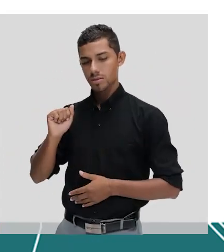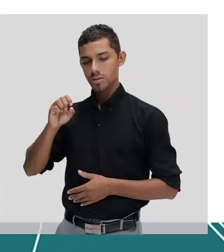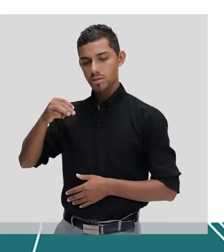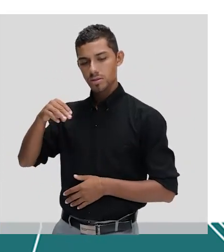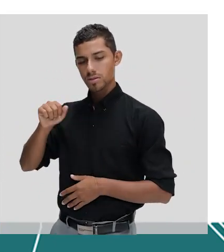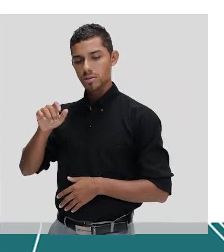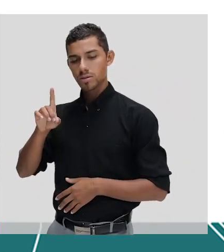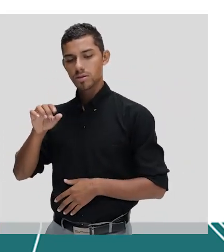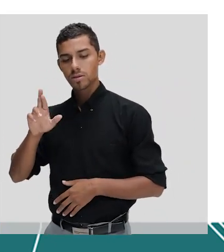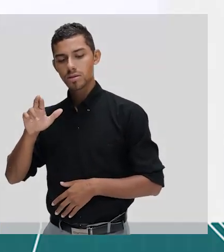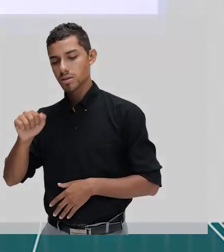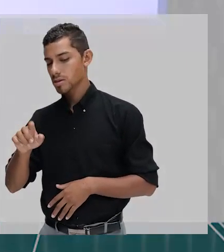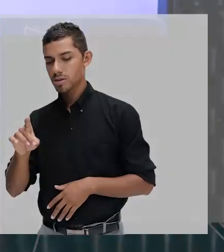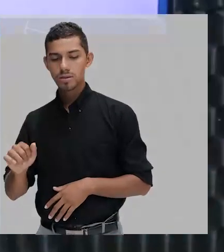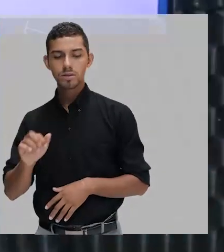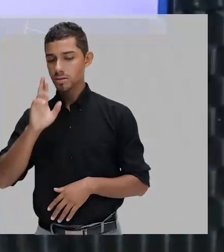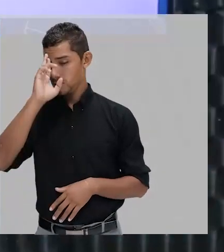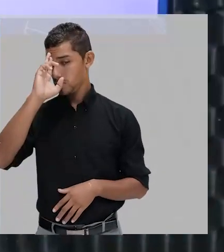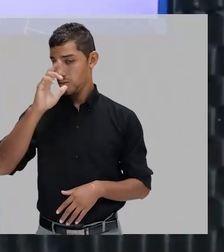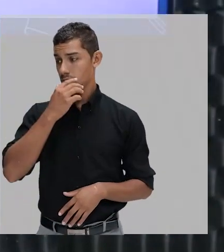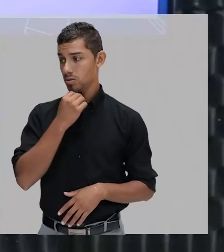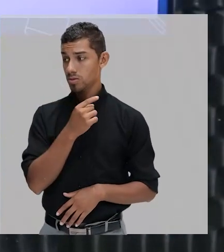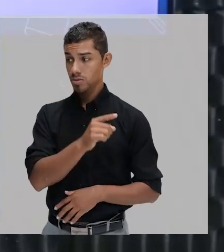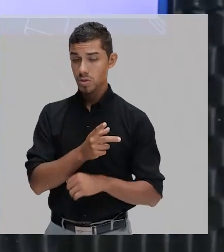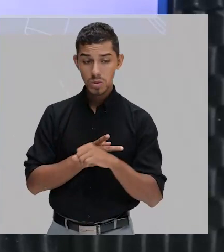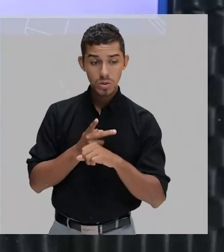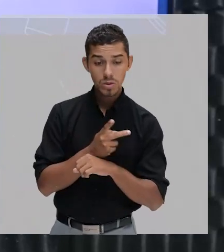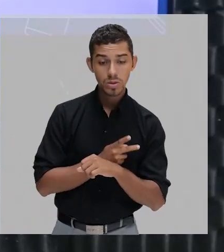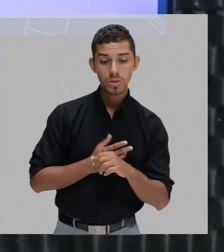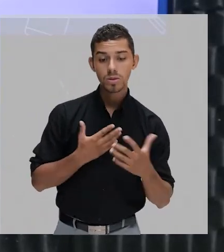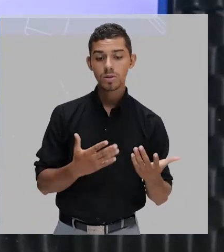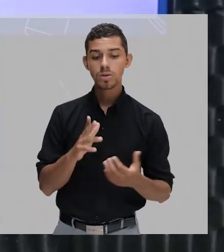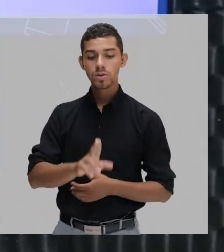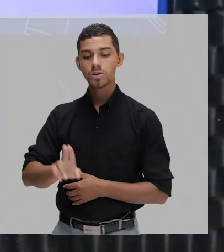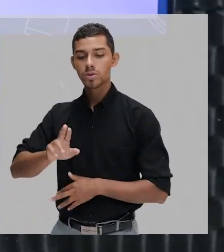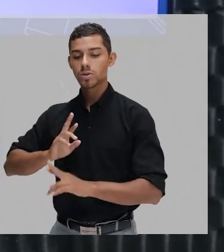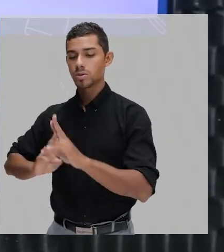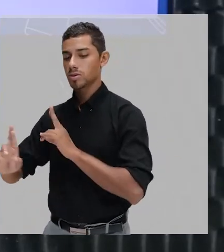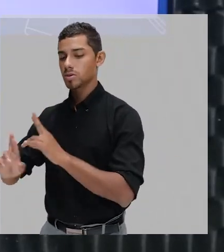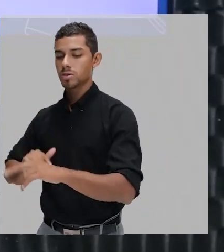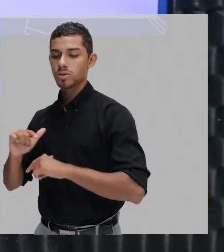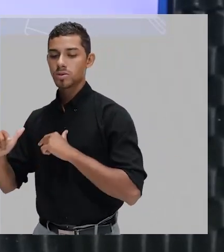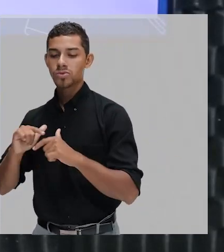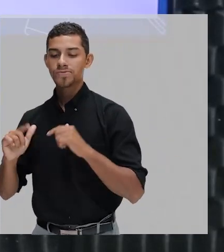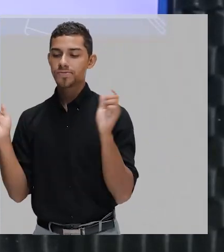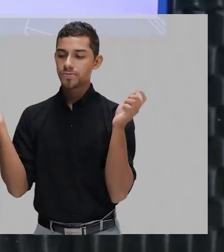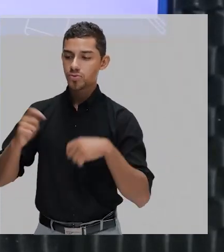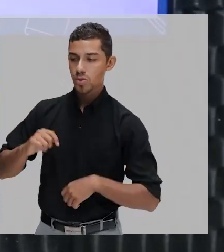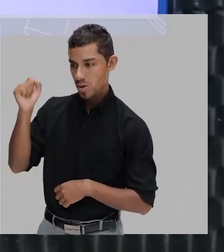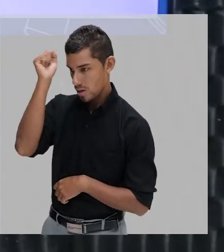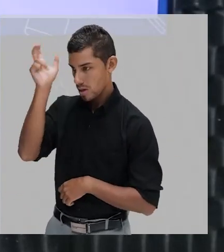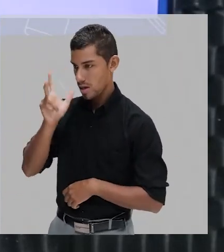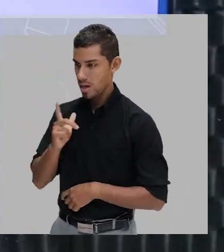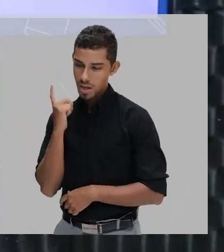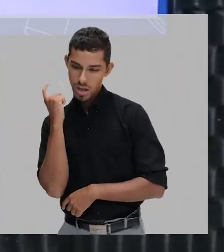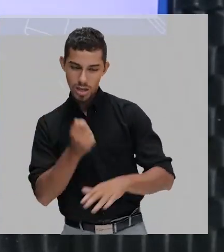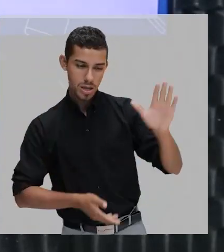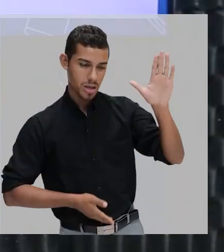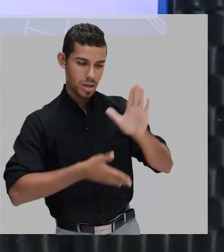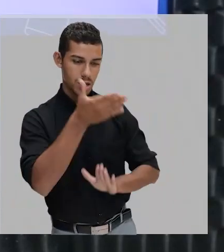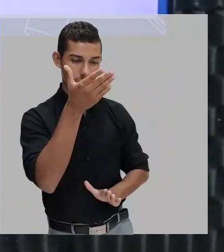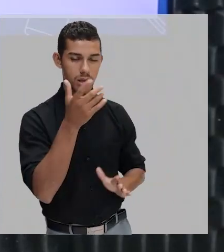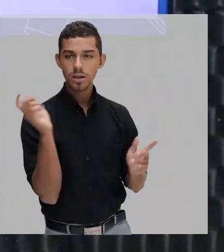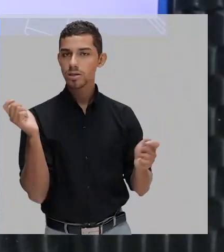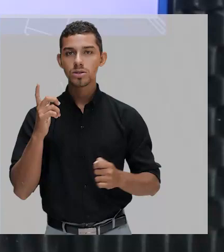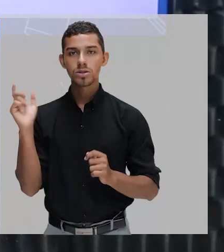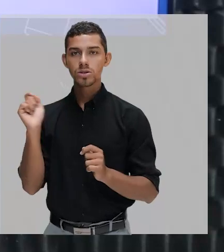E aí o senhor dele estava à procura dele. Então, ele fez uso das relações de trabalho para que pudesse fugir e que não